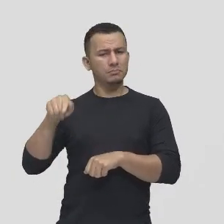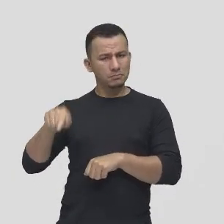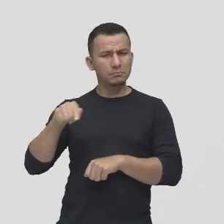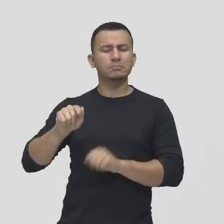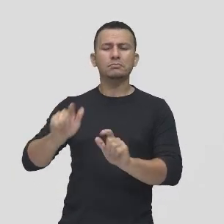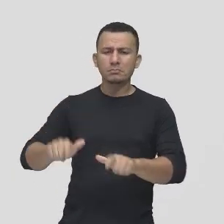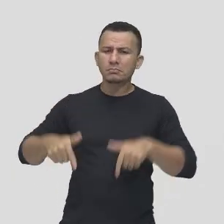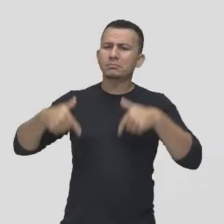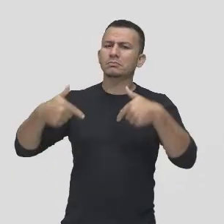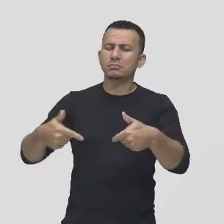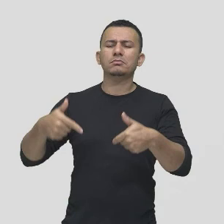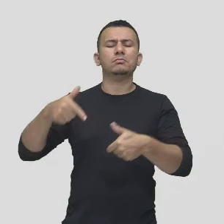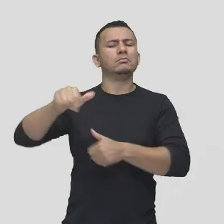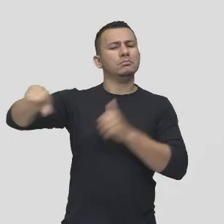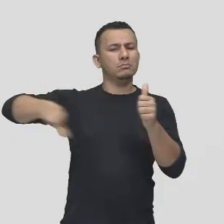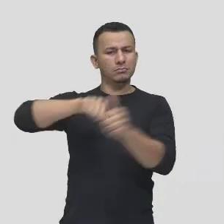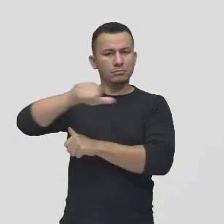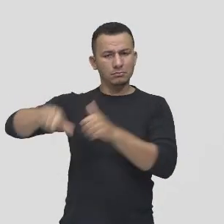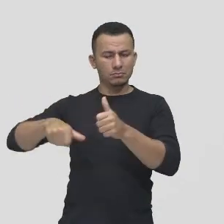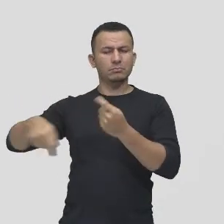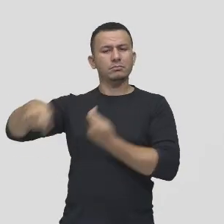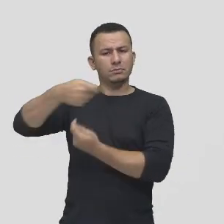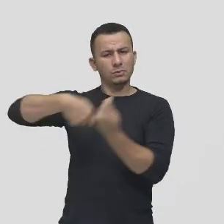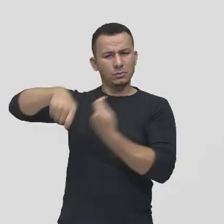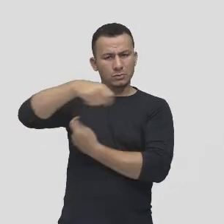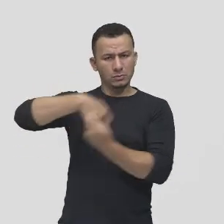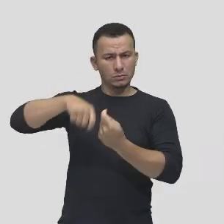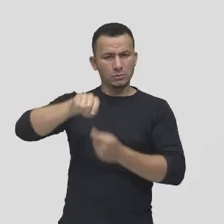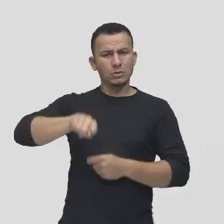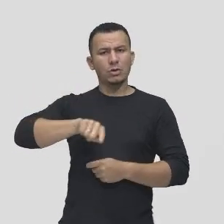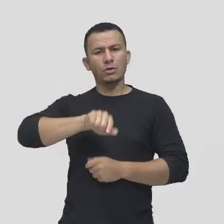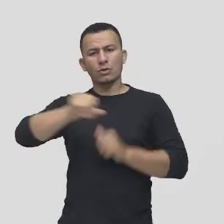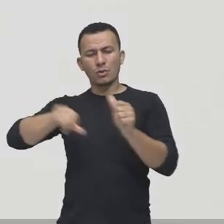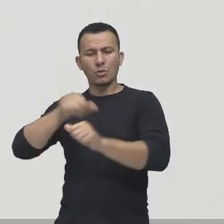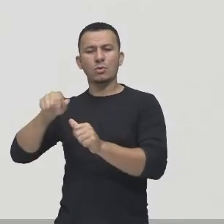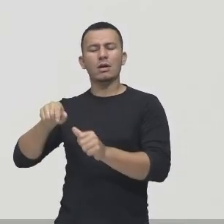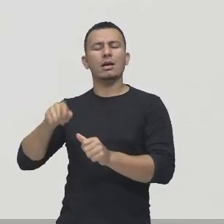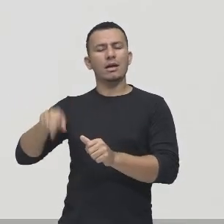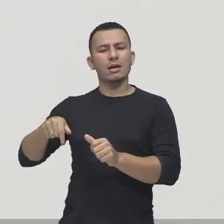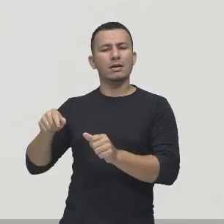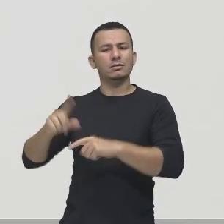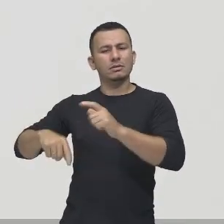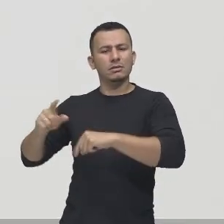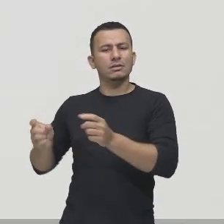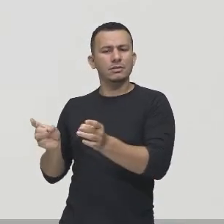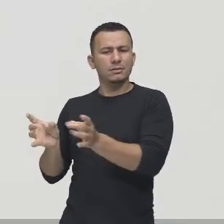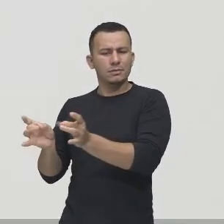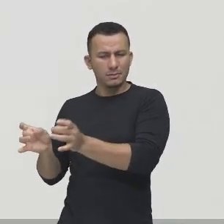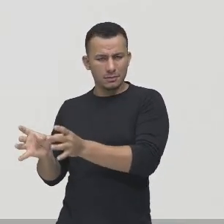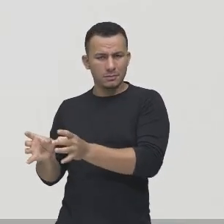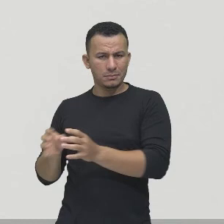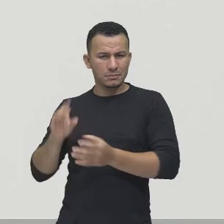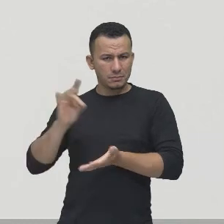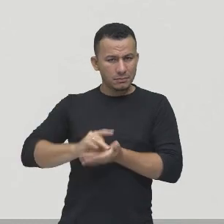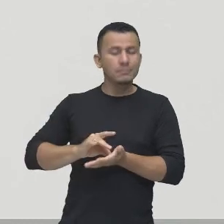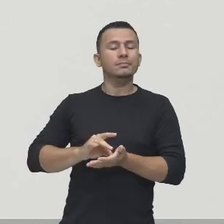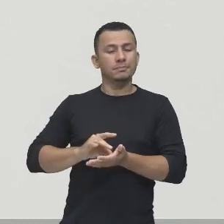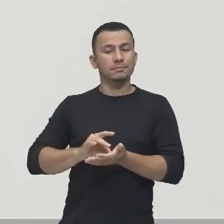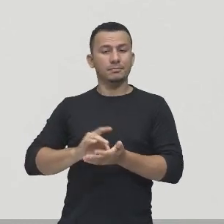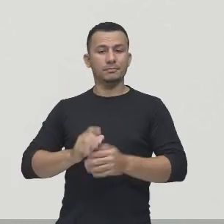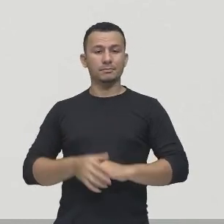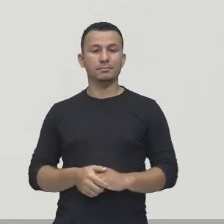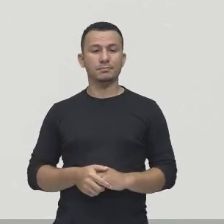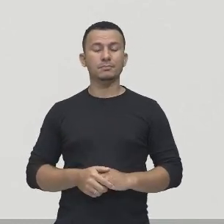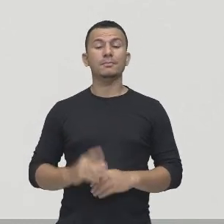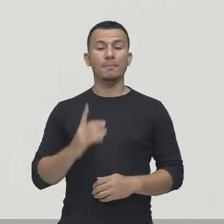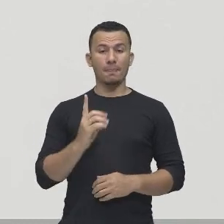a mudança de economia planificada para a economia de mercado. Essa frase aí está correta, verdadeiro, como a gente falou.